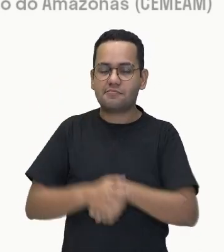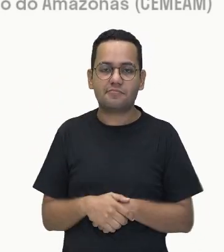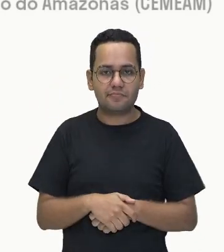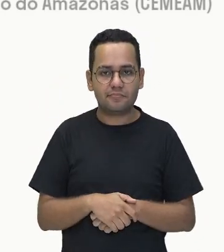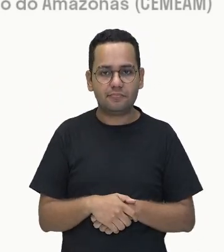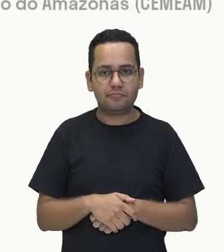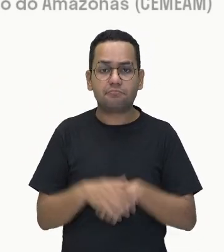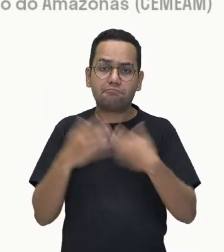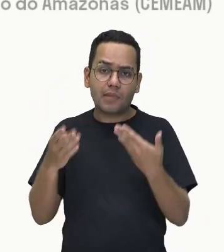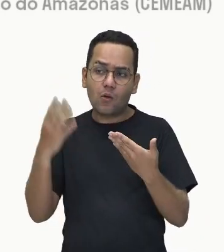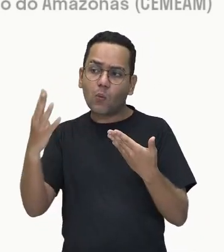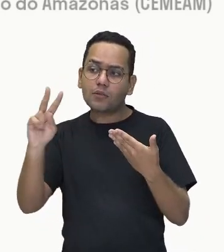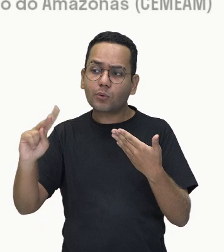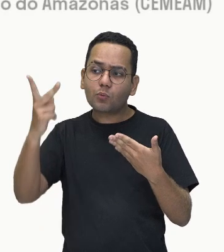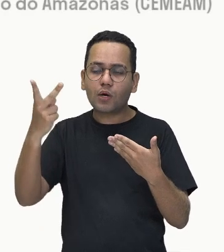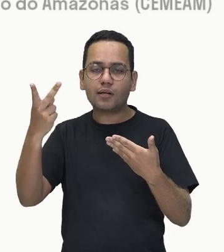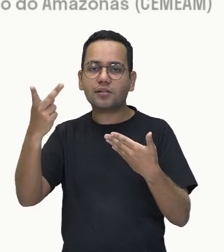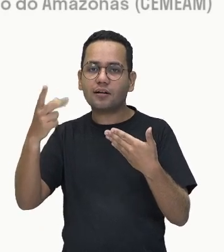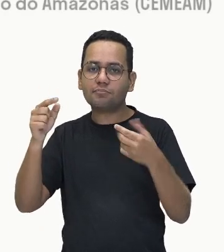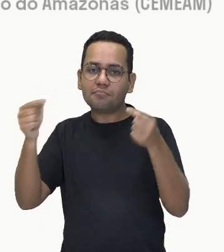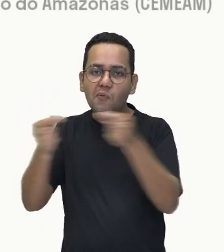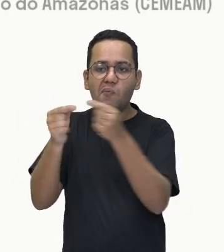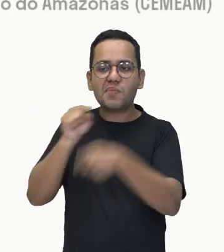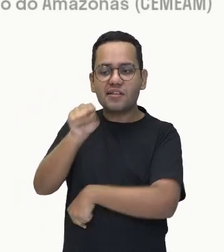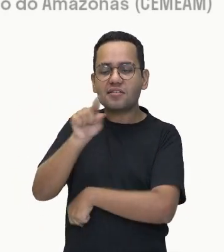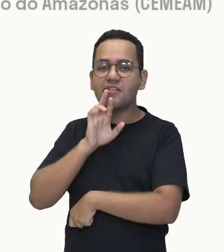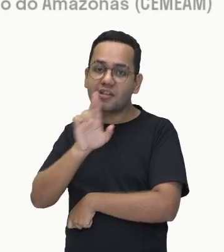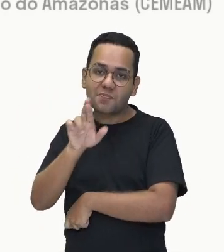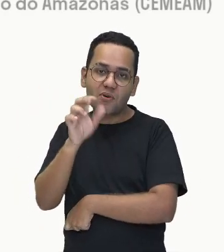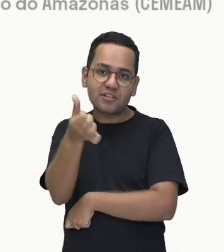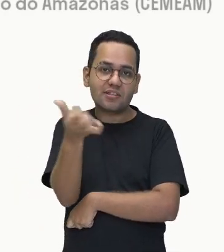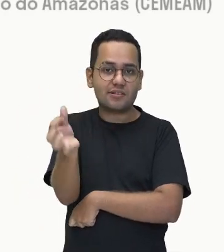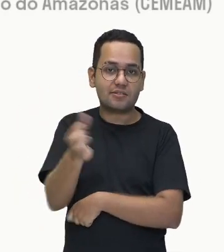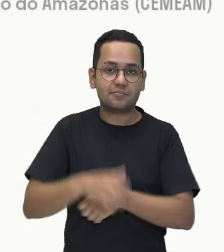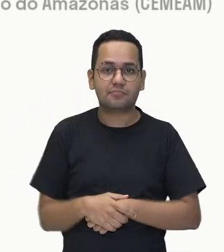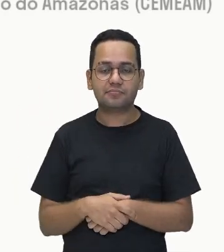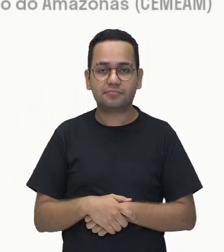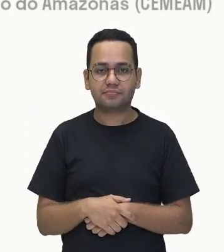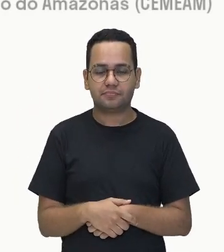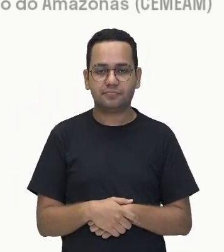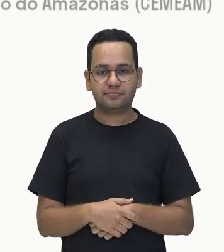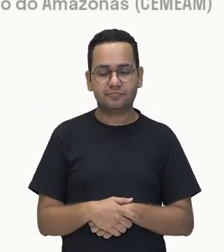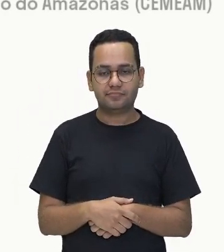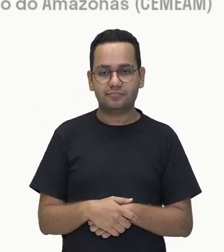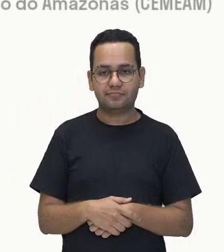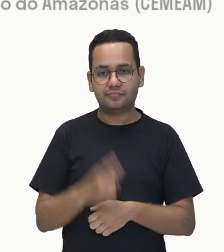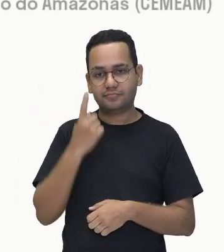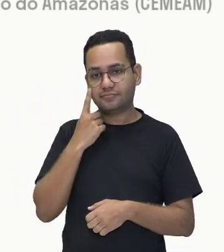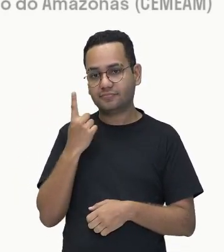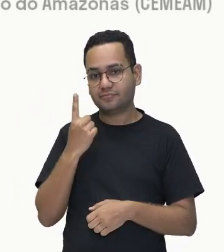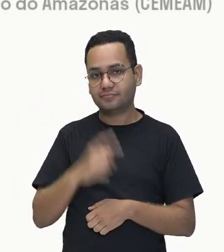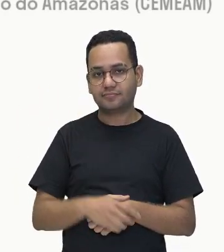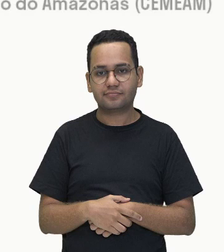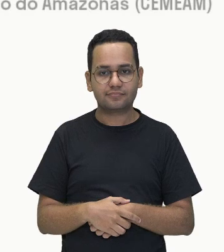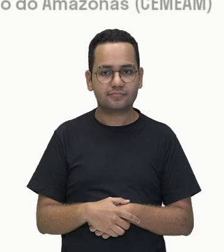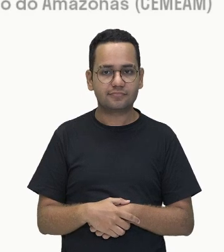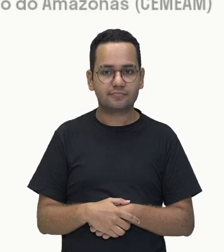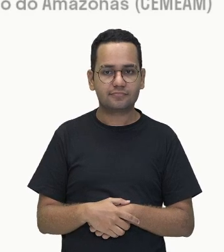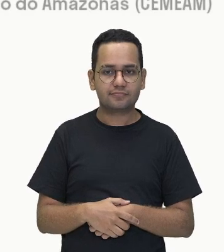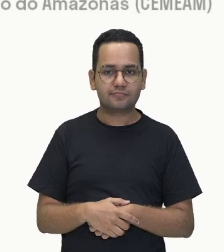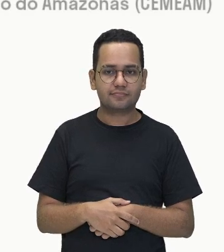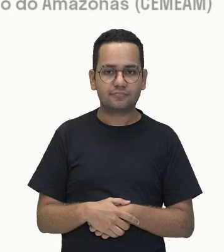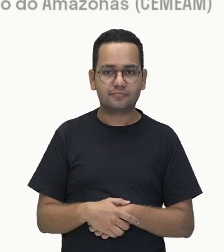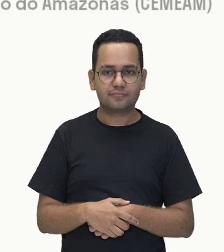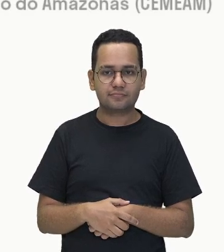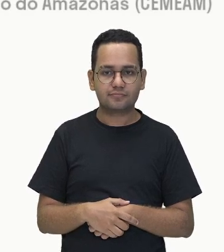elevado Quad iG 4 x 4 né que é igual a 16 tá